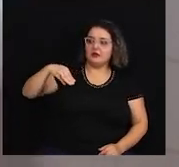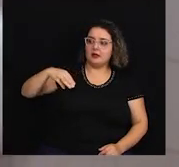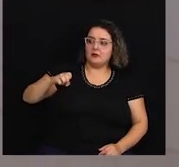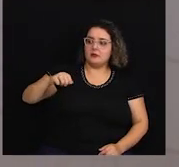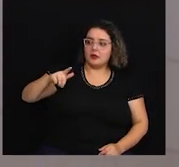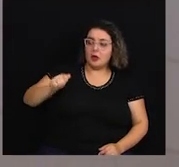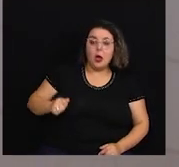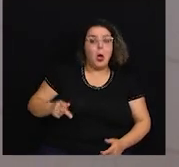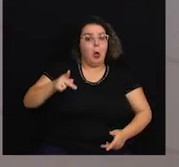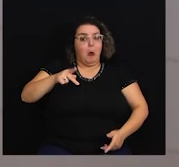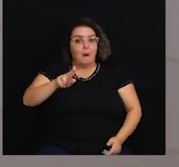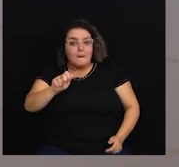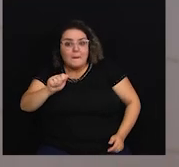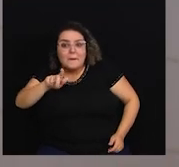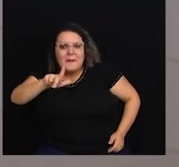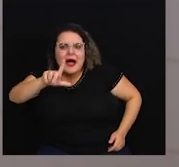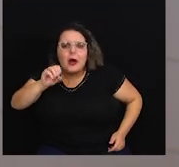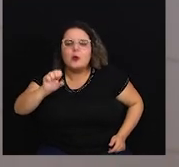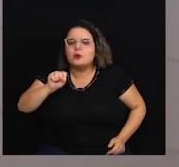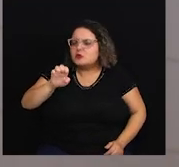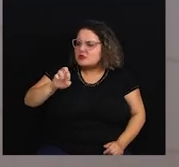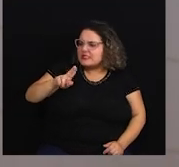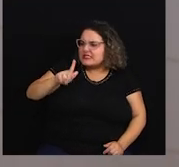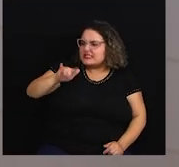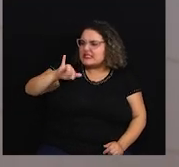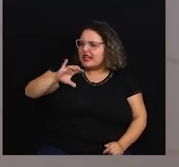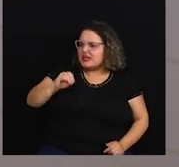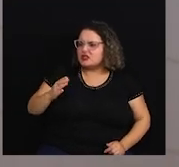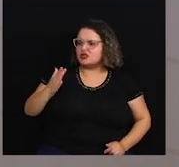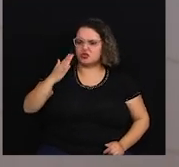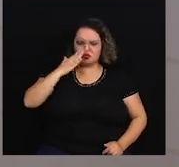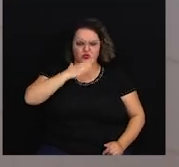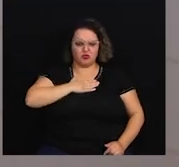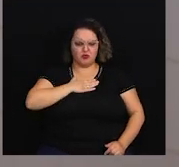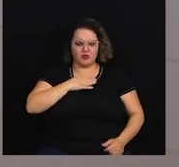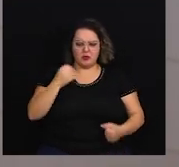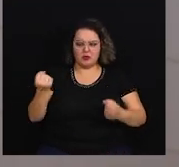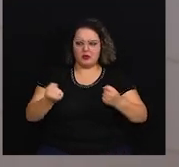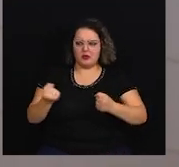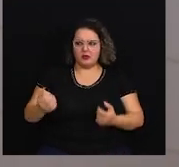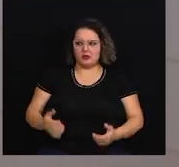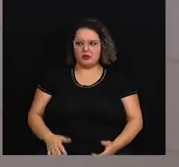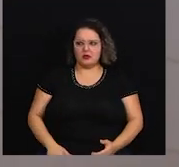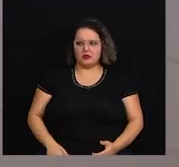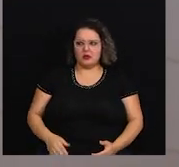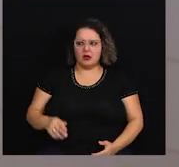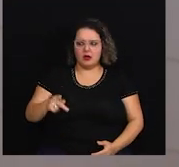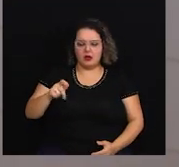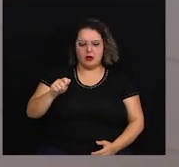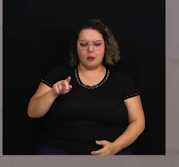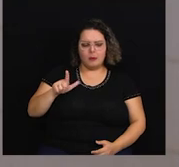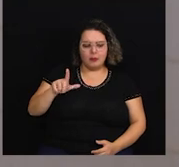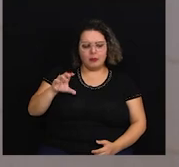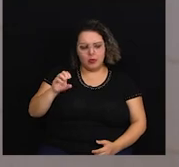Sérgio no meu táxi ou não acredito É tá bom né Paulo César para você o que você sempre